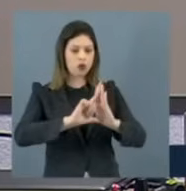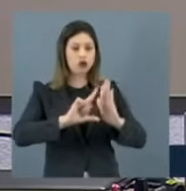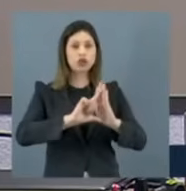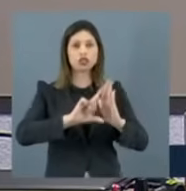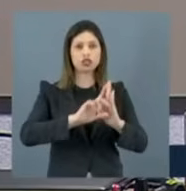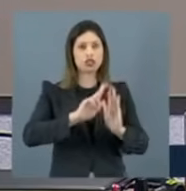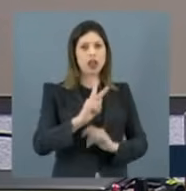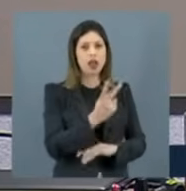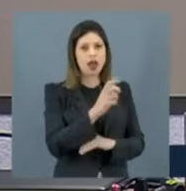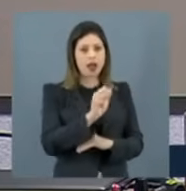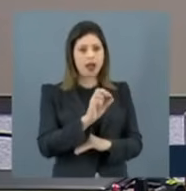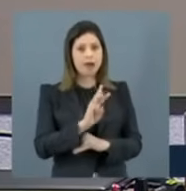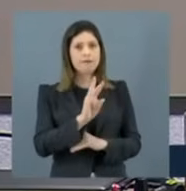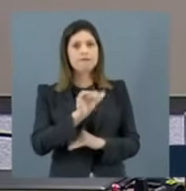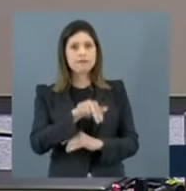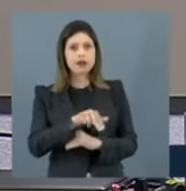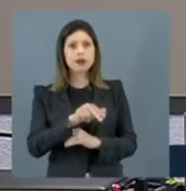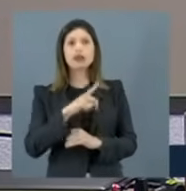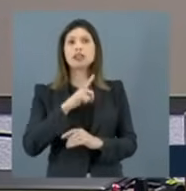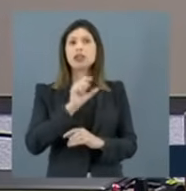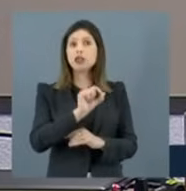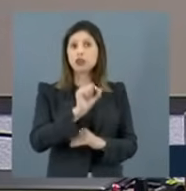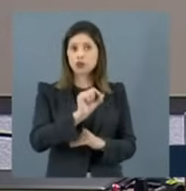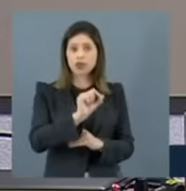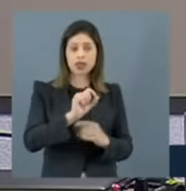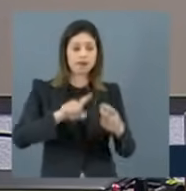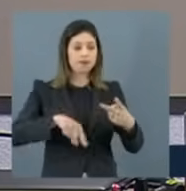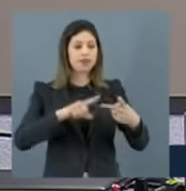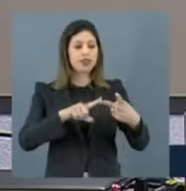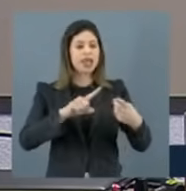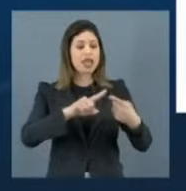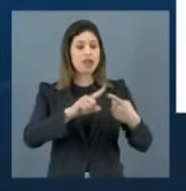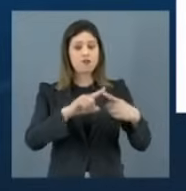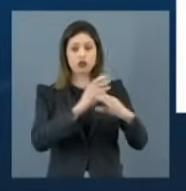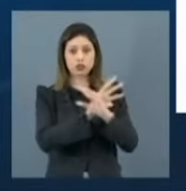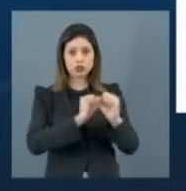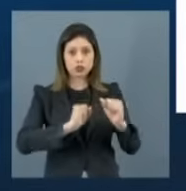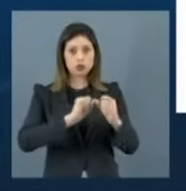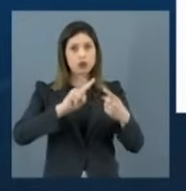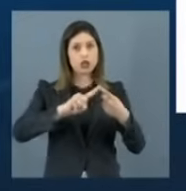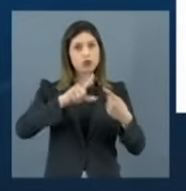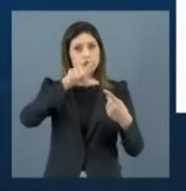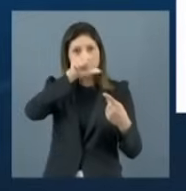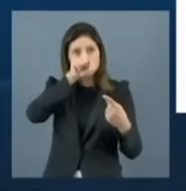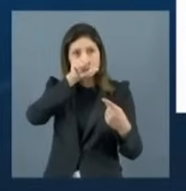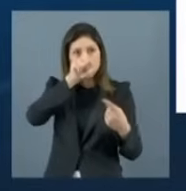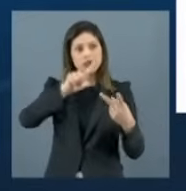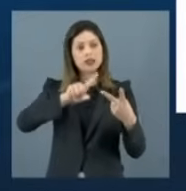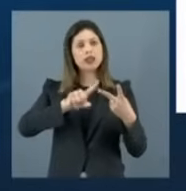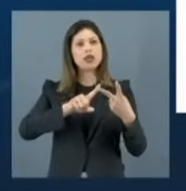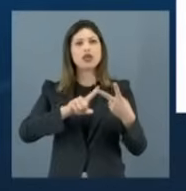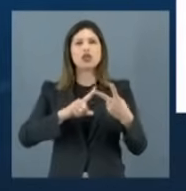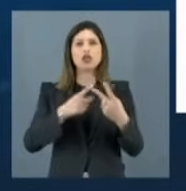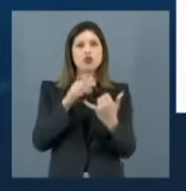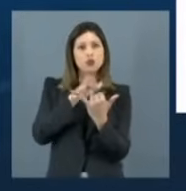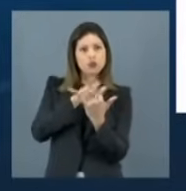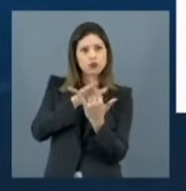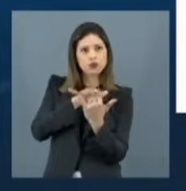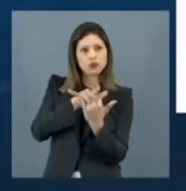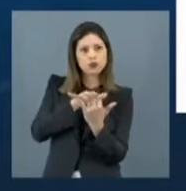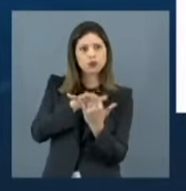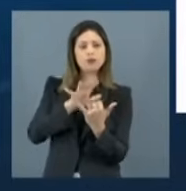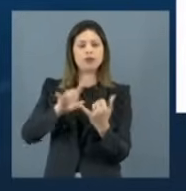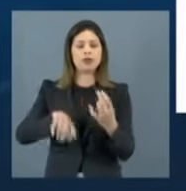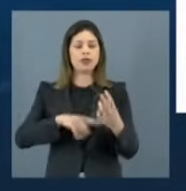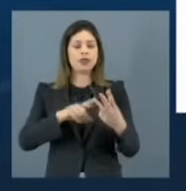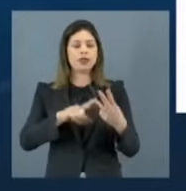redes sociais, Twitter, YouTube, entre outros. O Twitter, por exemplo, tinha mais de